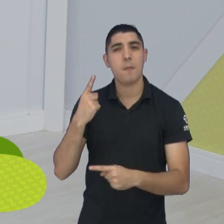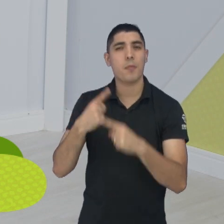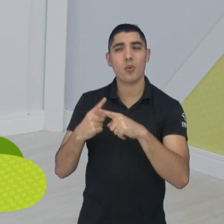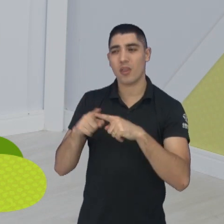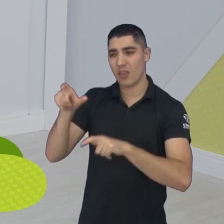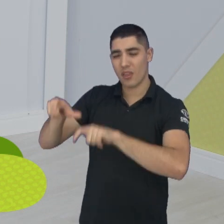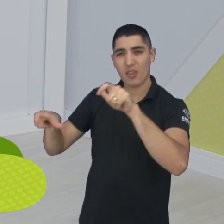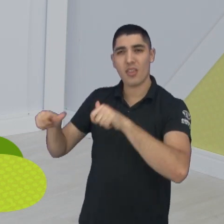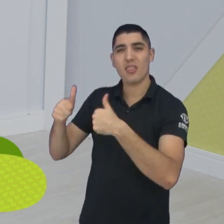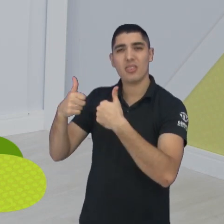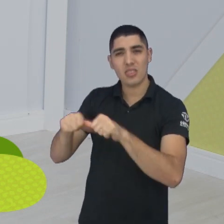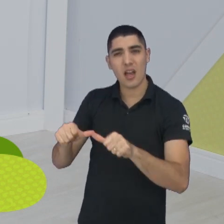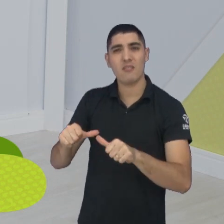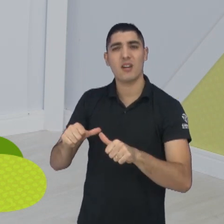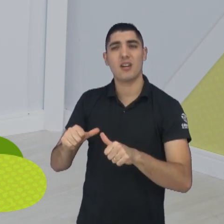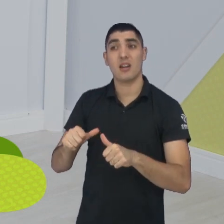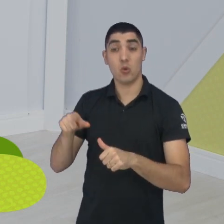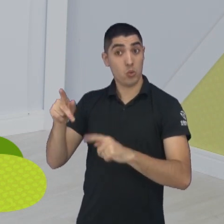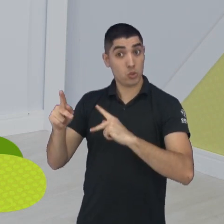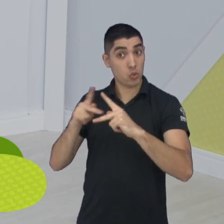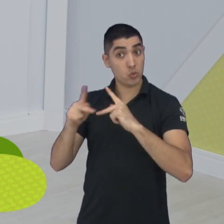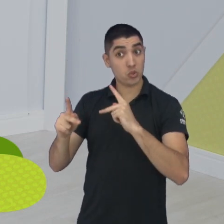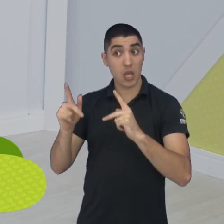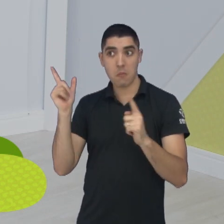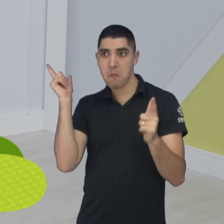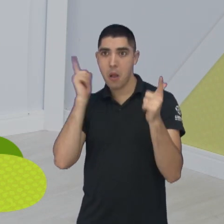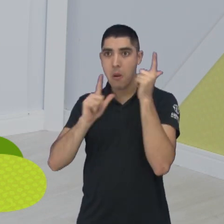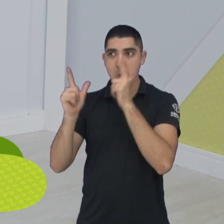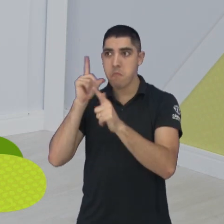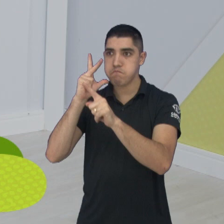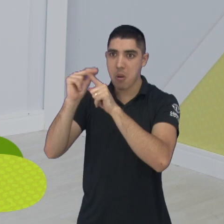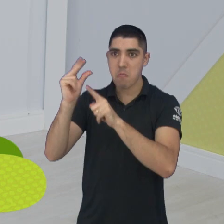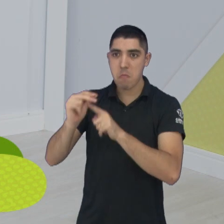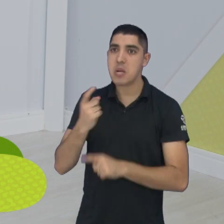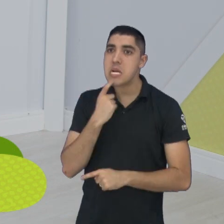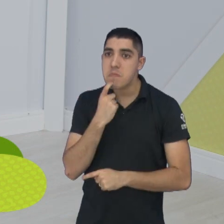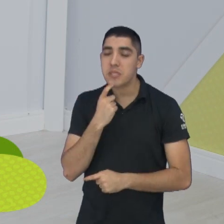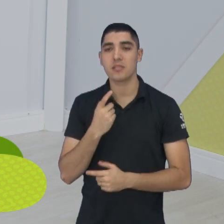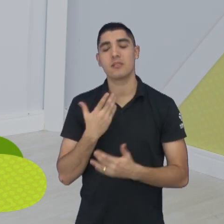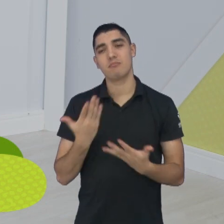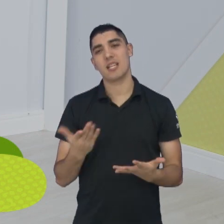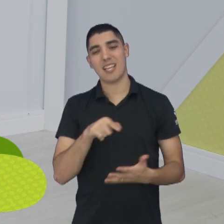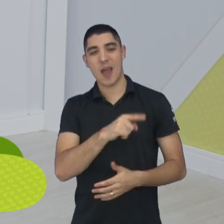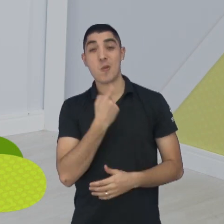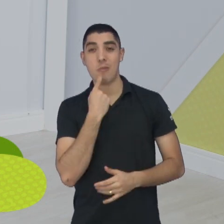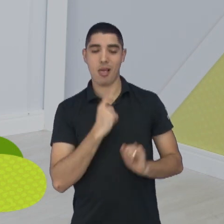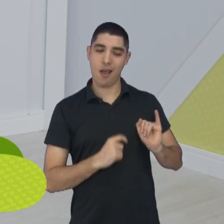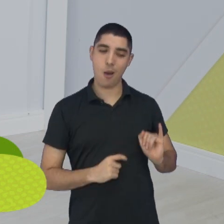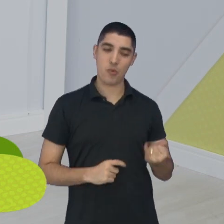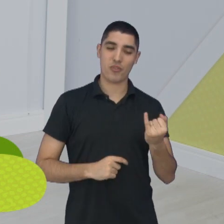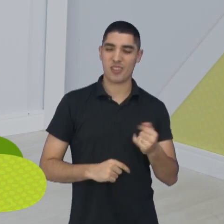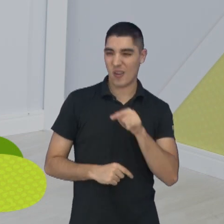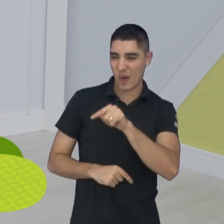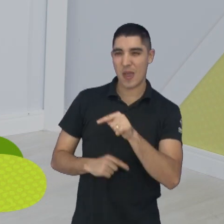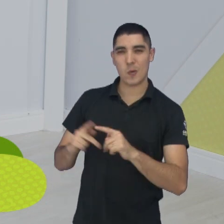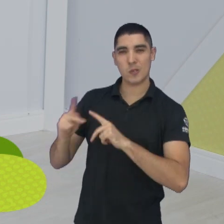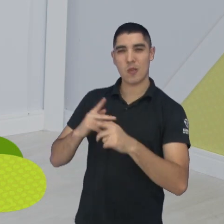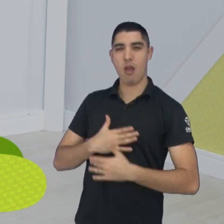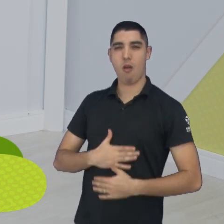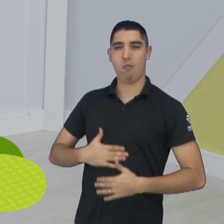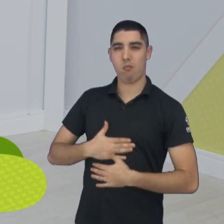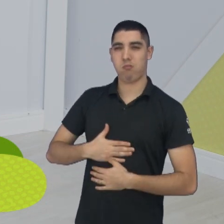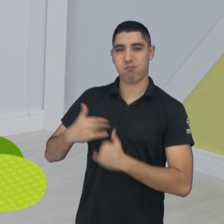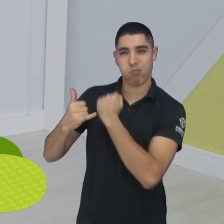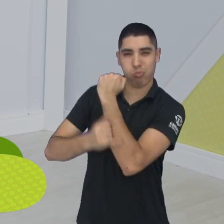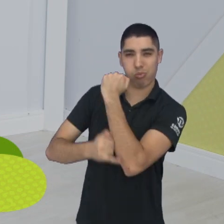São José vinha levando vantagem nesse confronto direto contra Campinas, mas Campinas se aproveitou aí do problema da dor de barriga que teve o